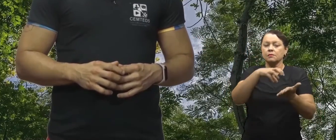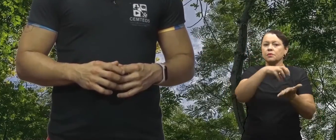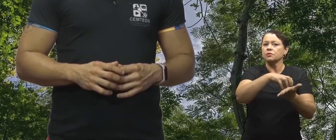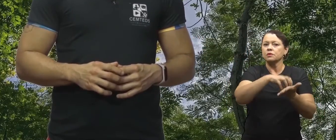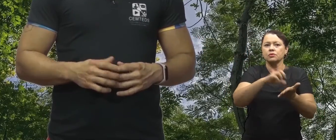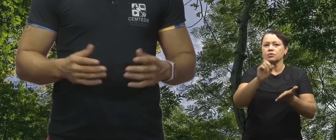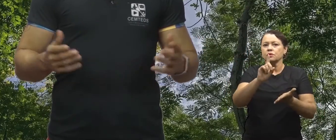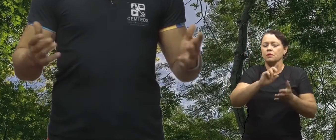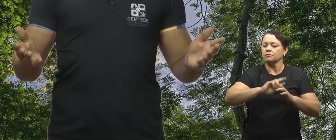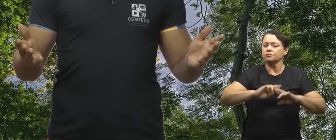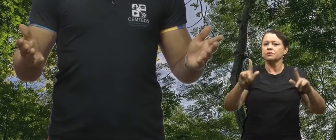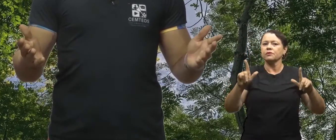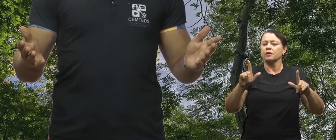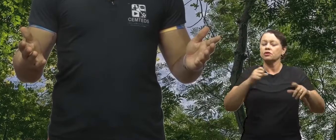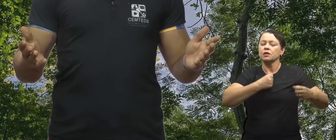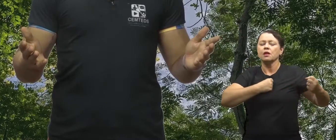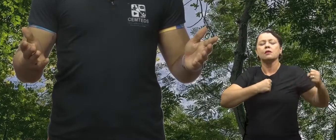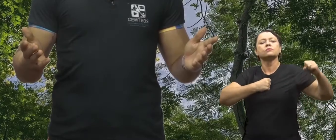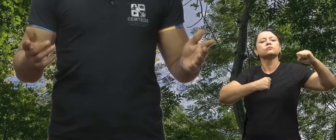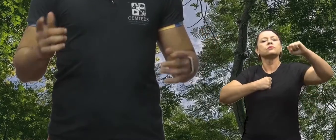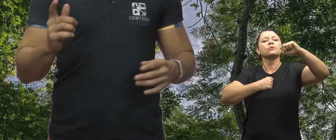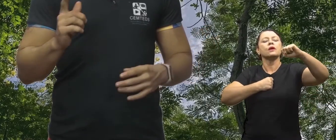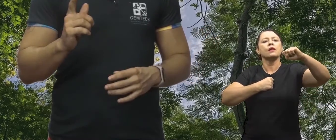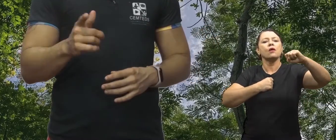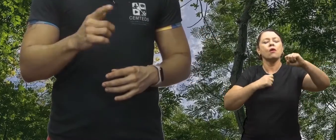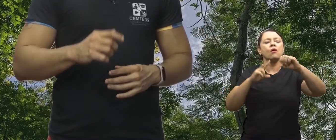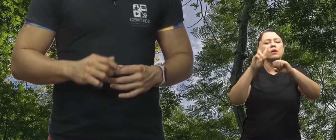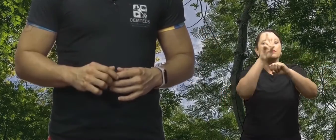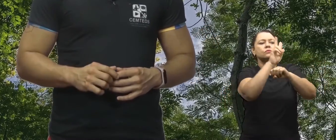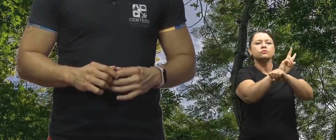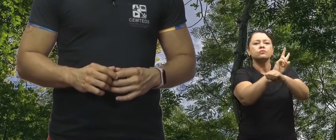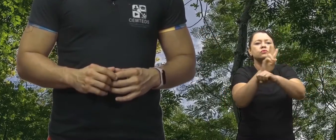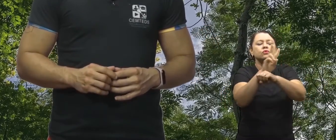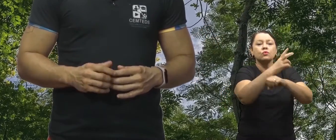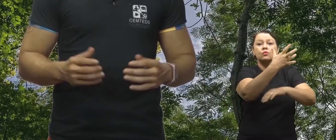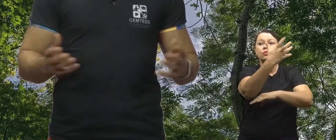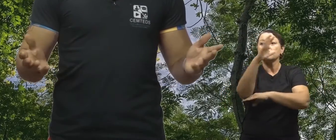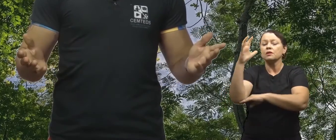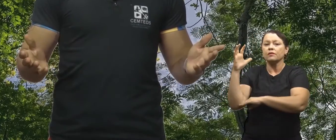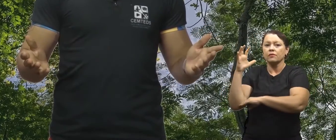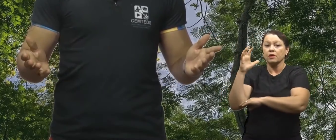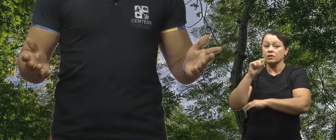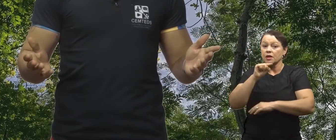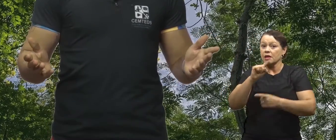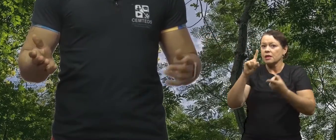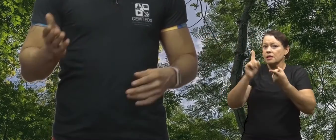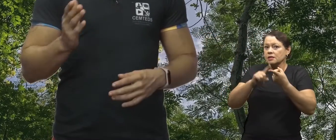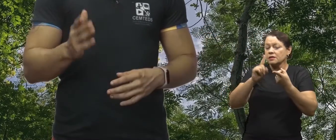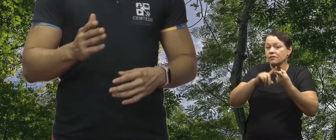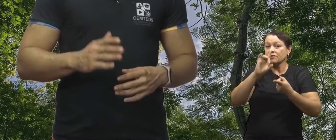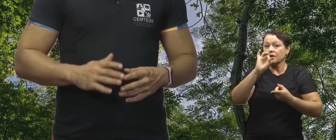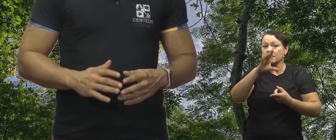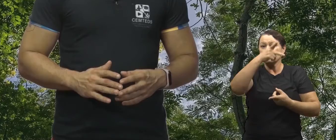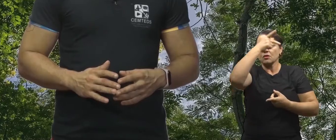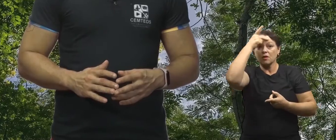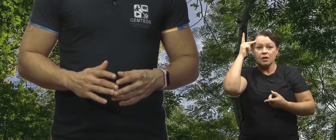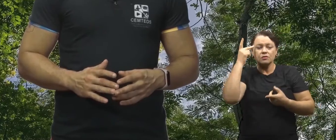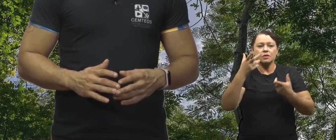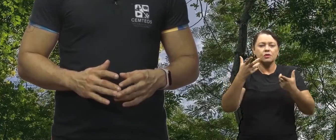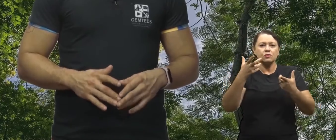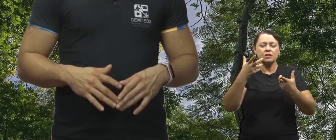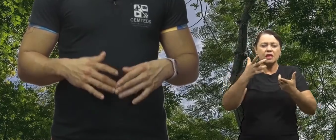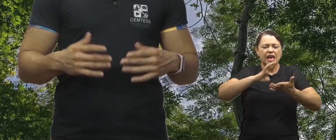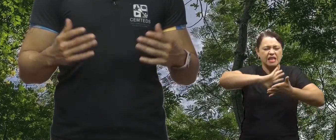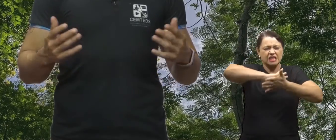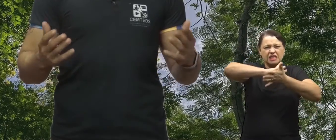das matas, um protetor da floresta. Ele só pune aqueles que fazem mal à floresta. Os que caçam ou